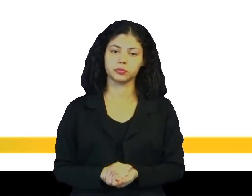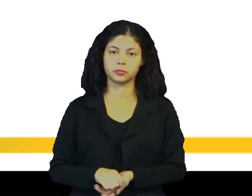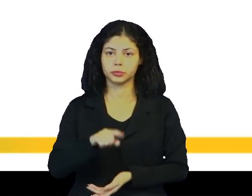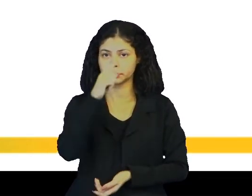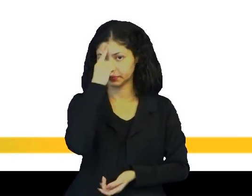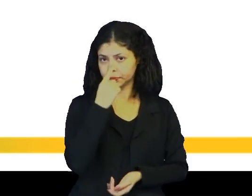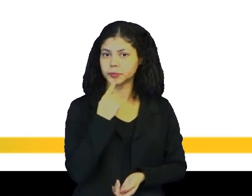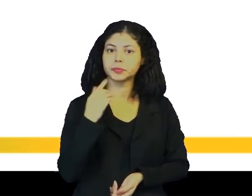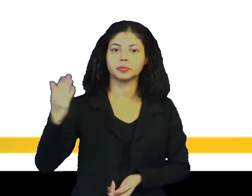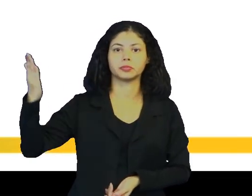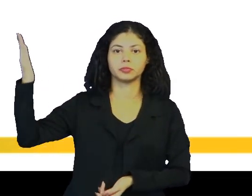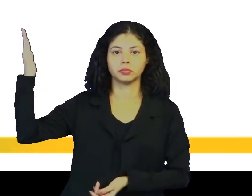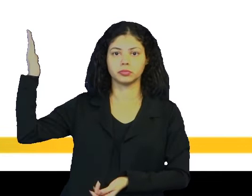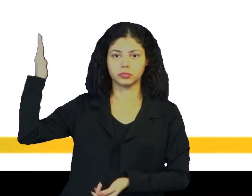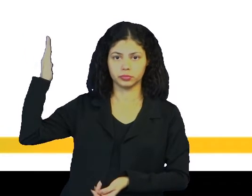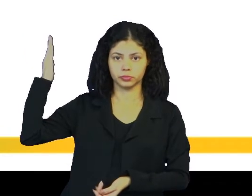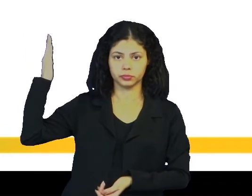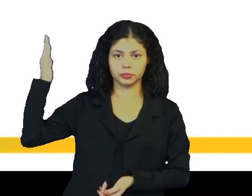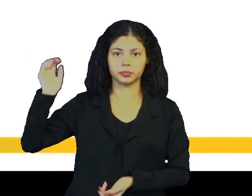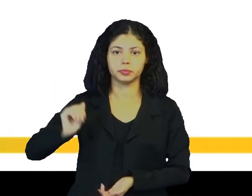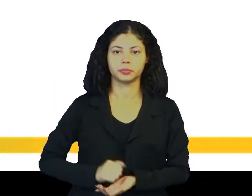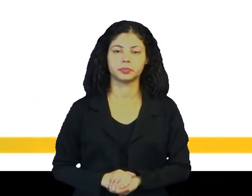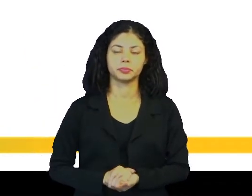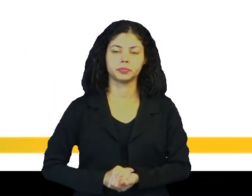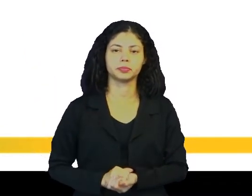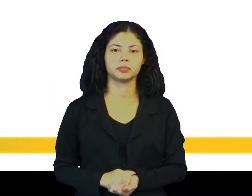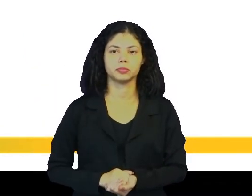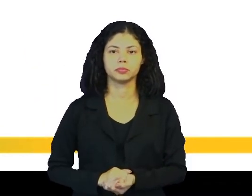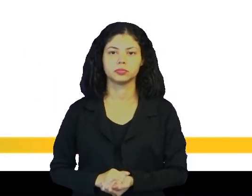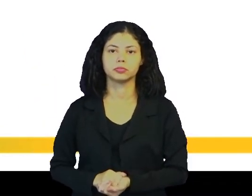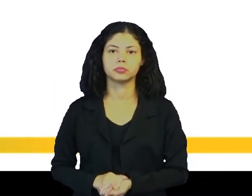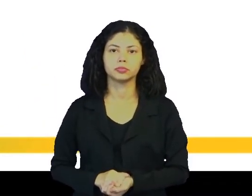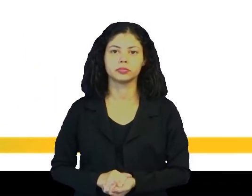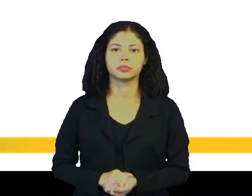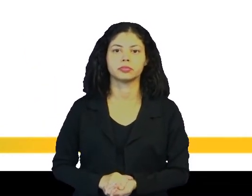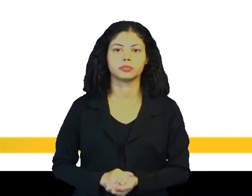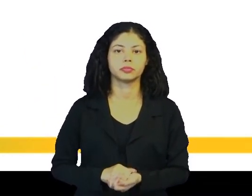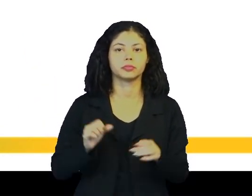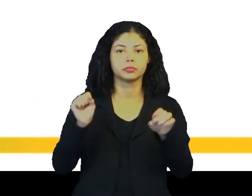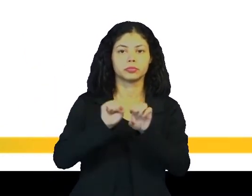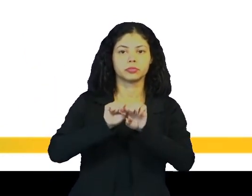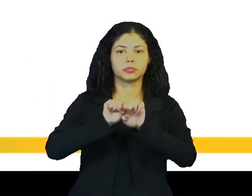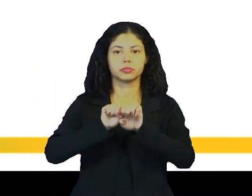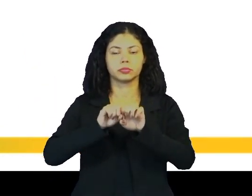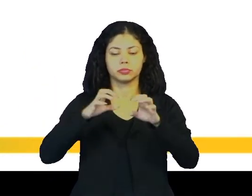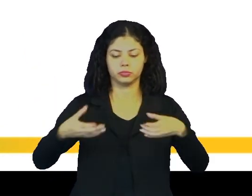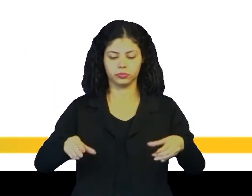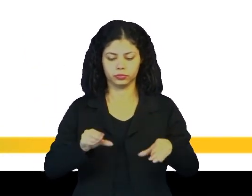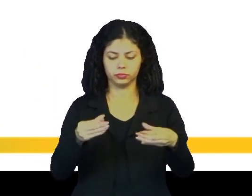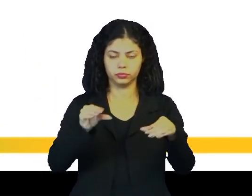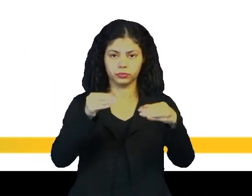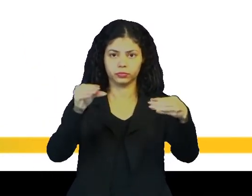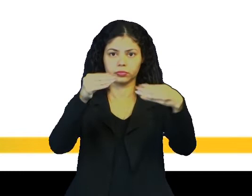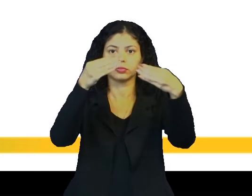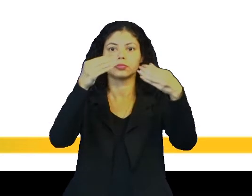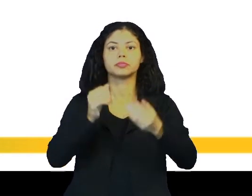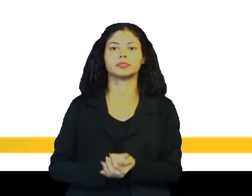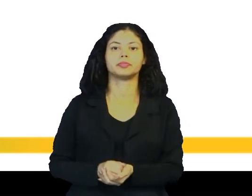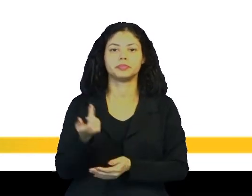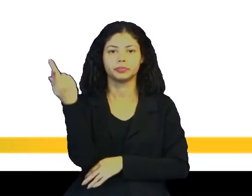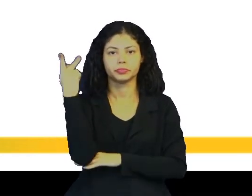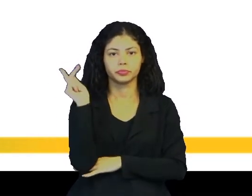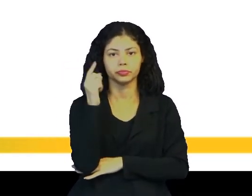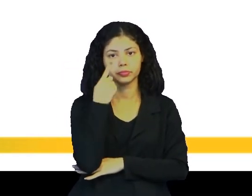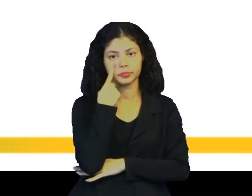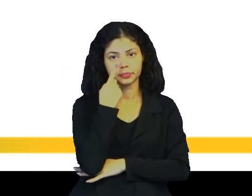uma imagem aí, tá? Que é uma escultura helênica, beleza? Desse período,